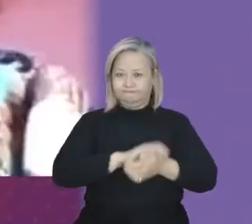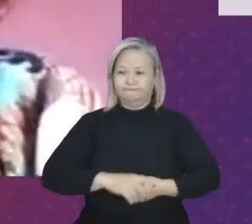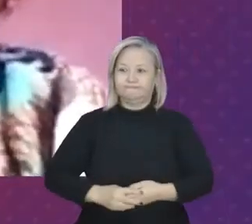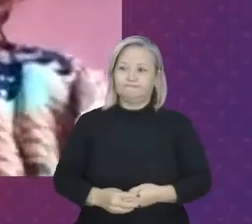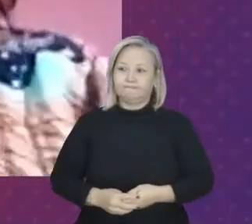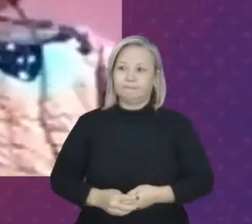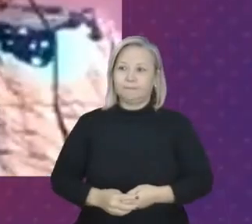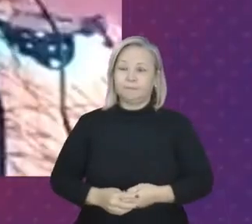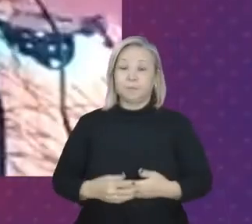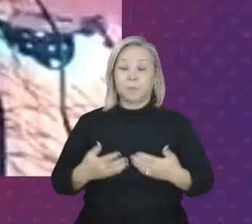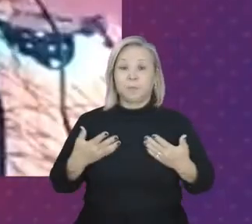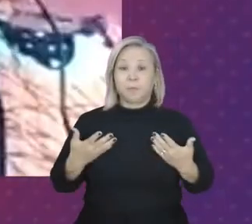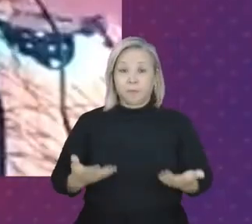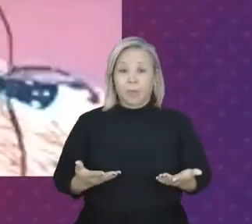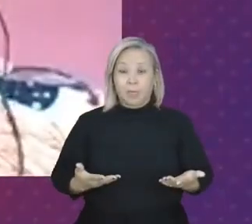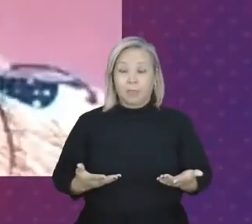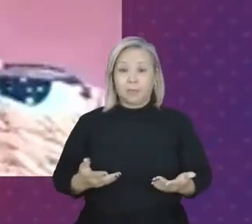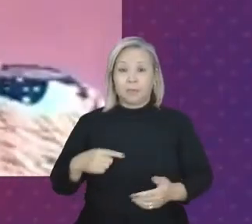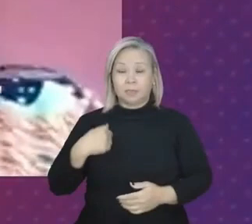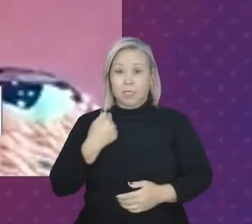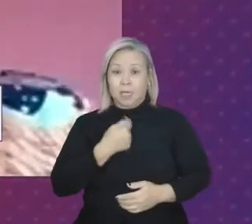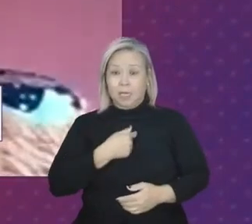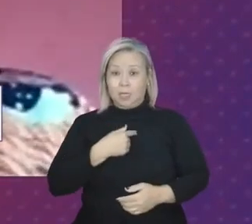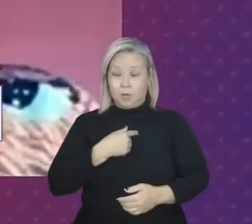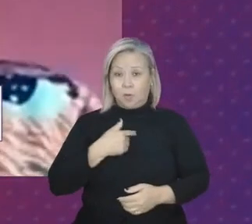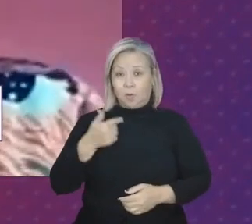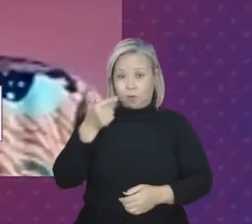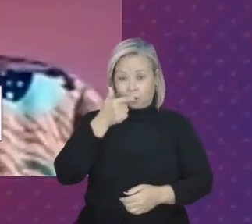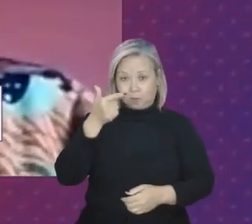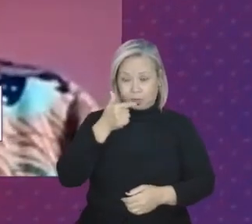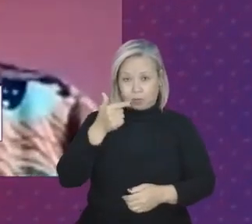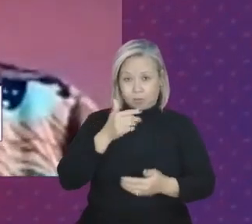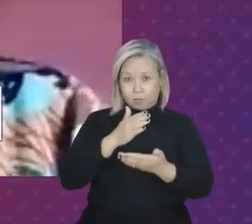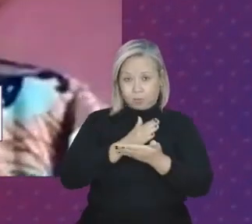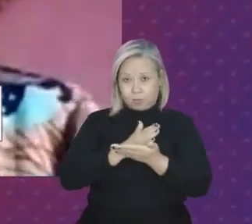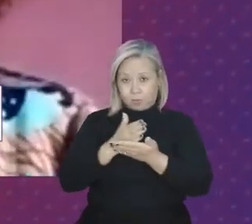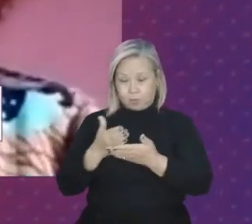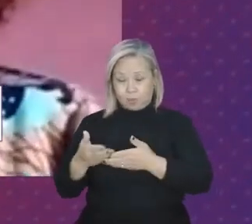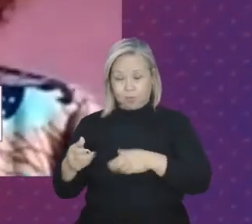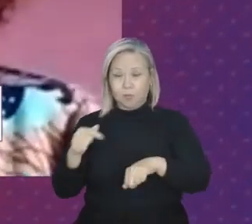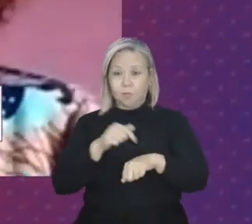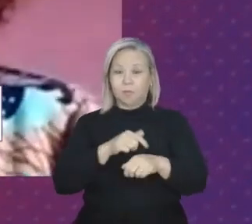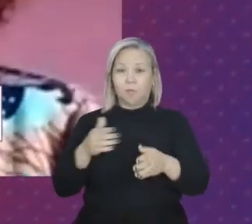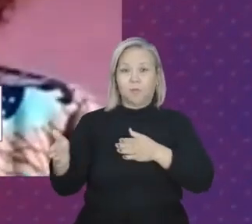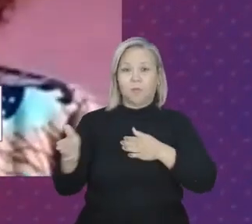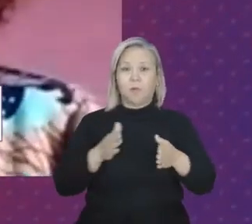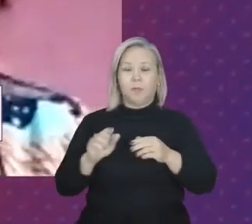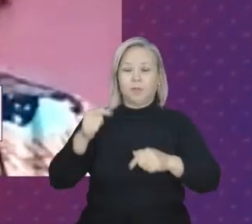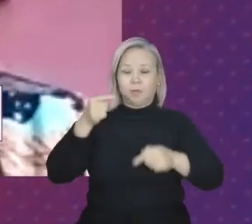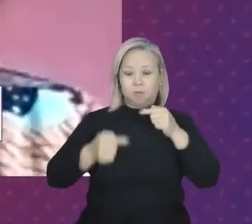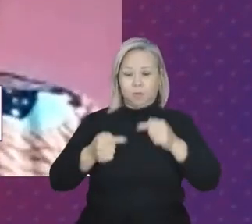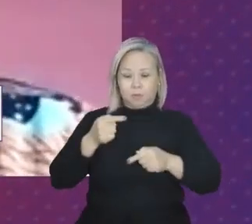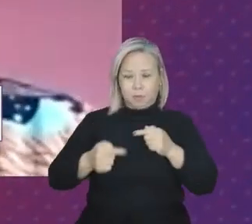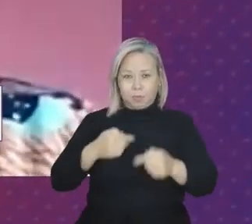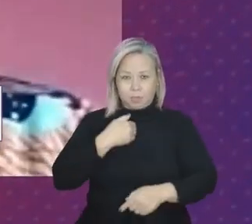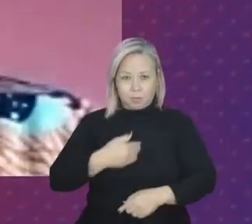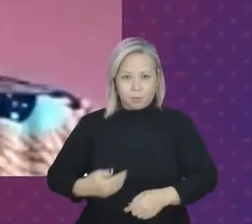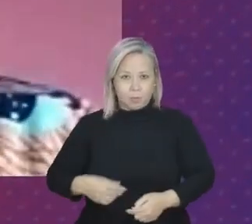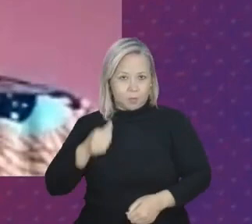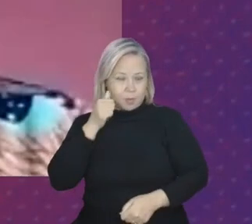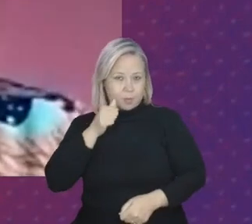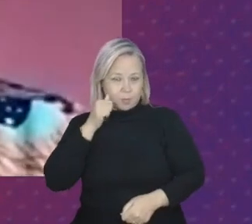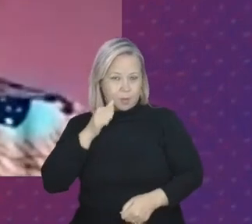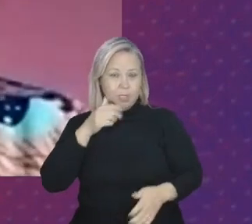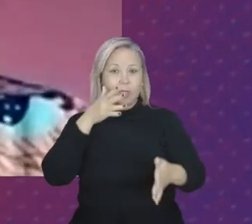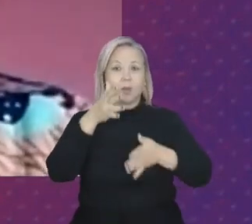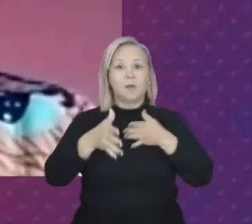Bom, pessoal, então, nessa nossa segunda parte, nosso segundo momento sobre políticas públicas para as mulheres, a gente vai falar aí